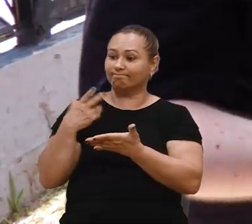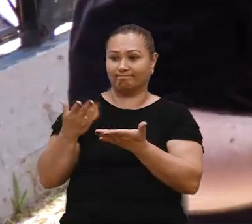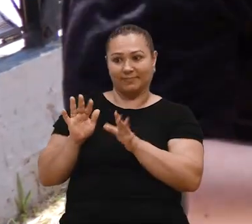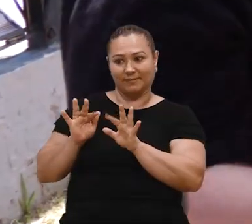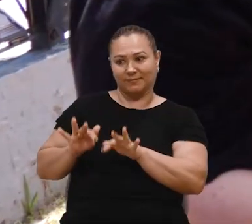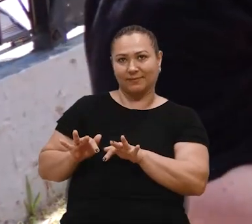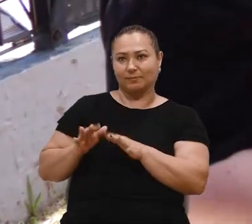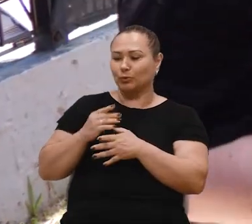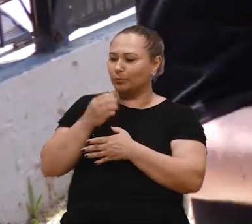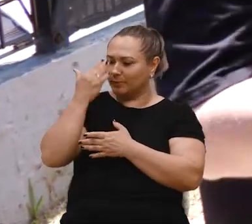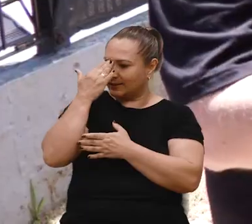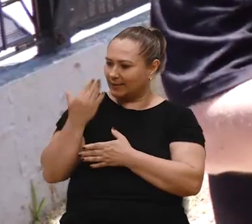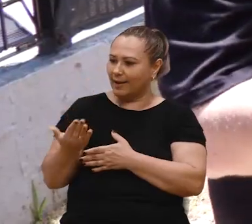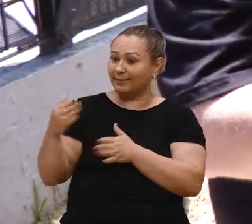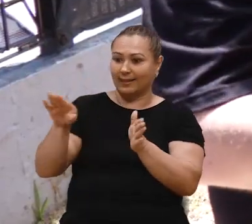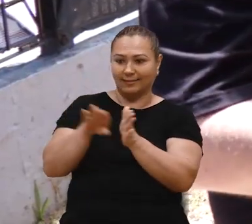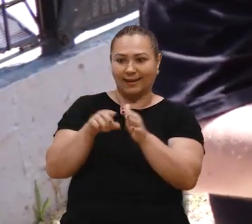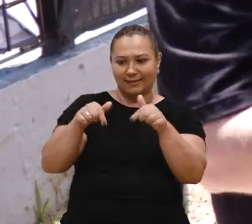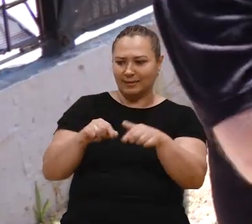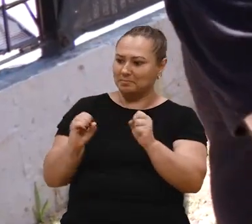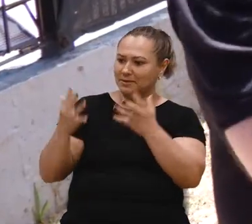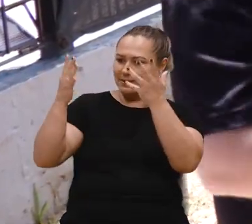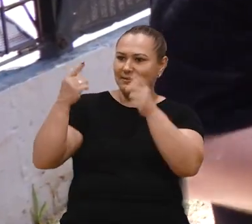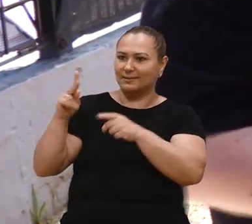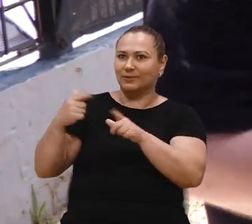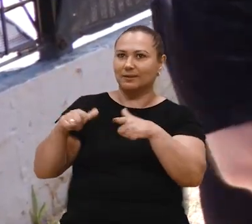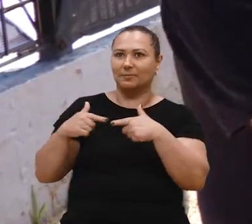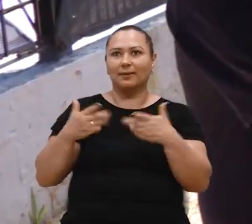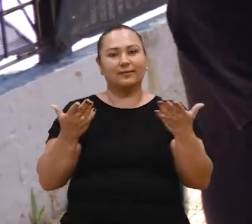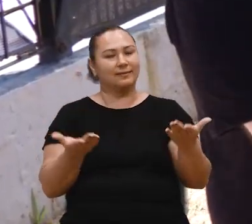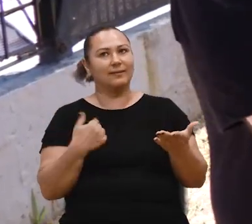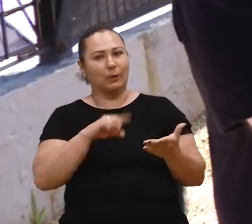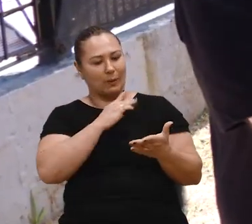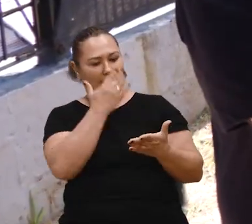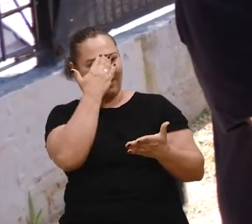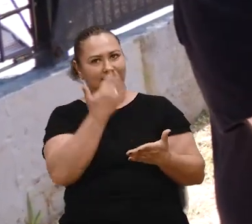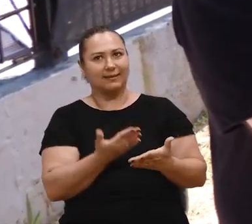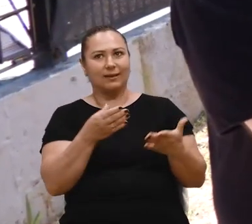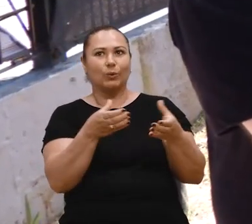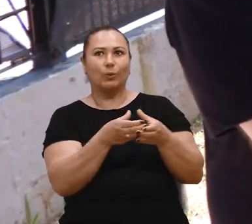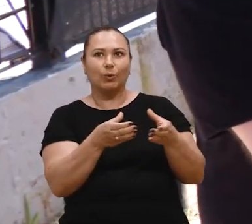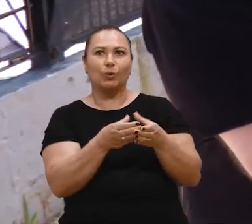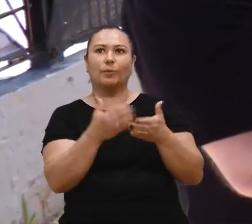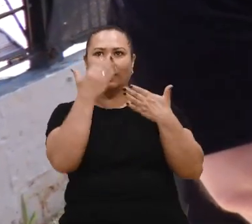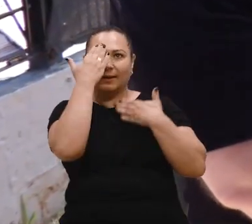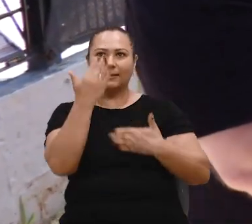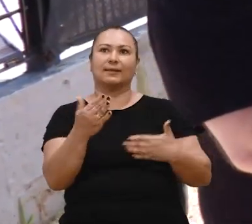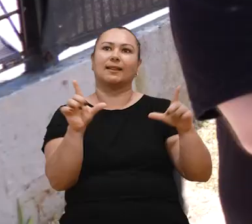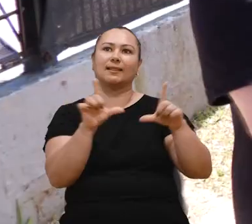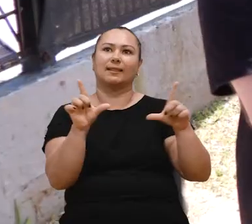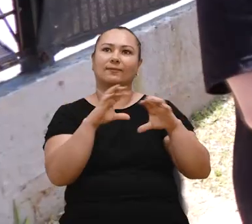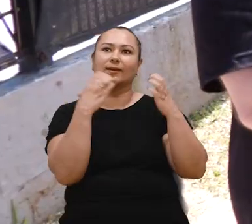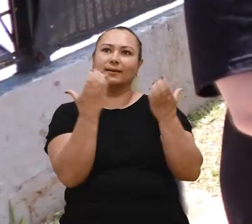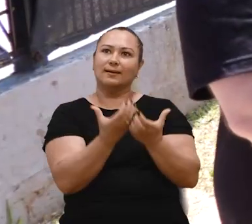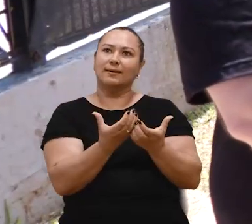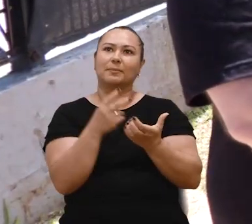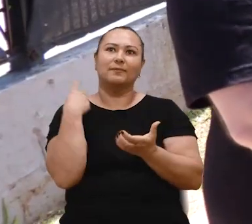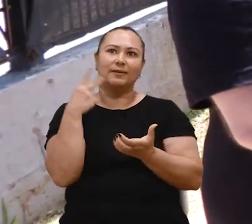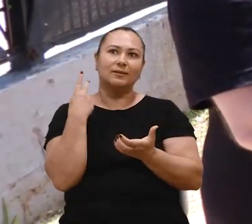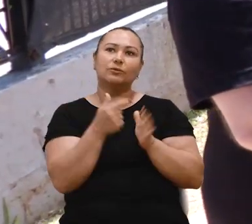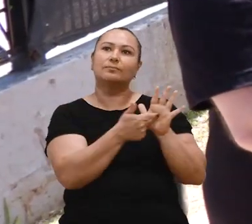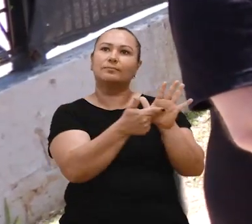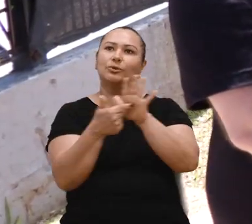Vereador, carona encerrada, muito obrigado por nos trazer até aqui, parabéns pelo seu trabalho. Eu aqui agradeço a equipe, agradeço a TV Câmara por